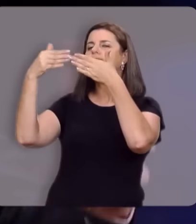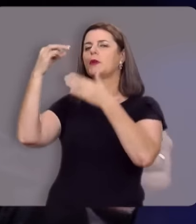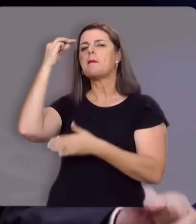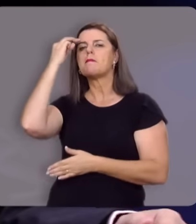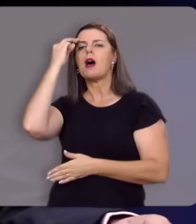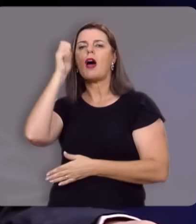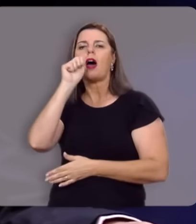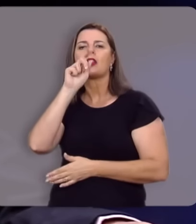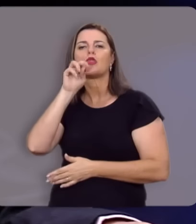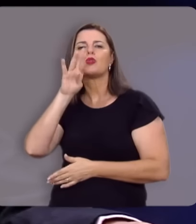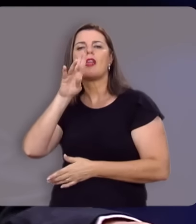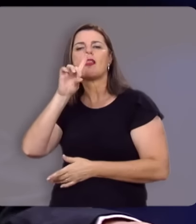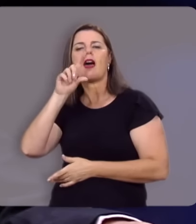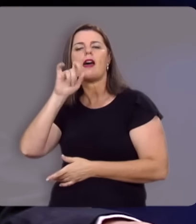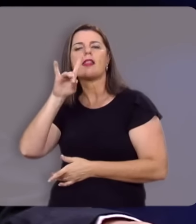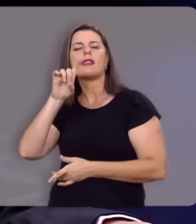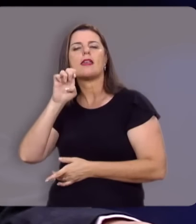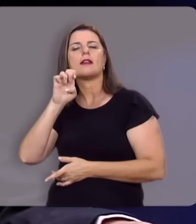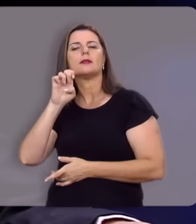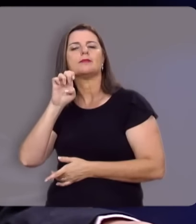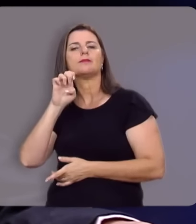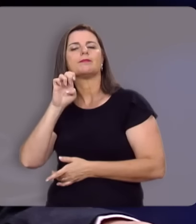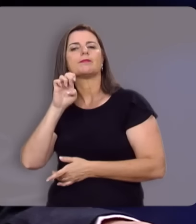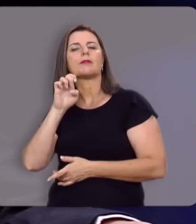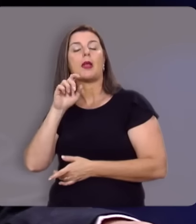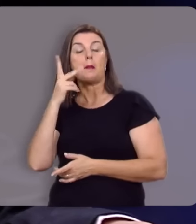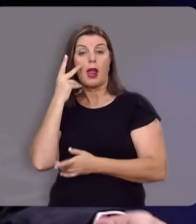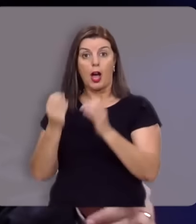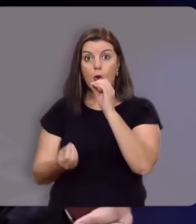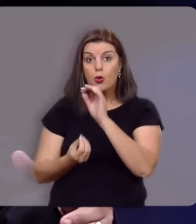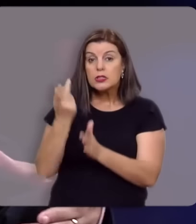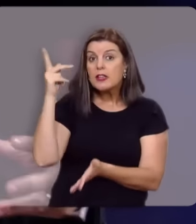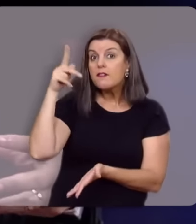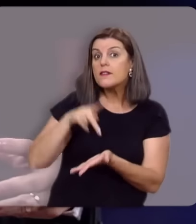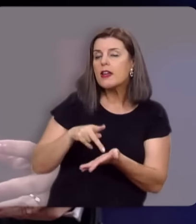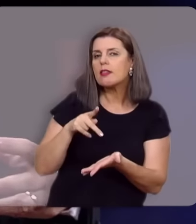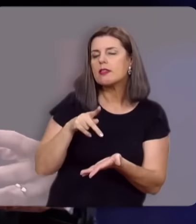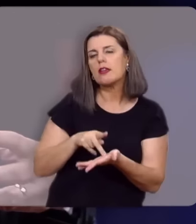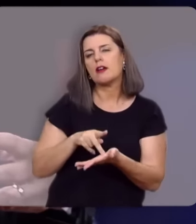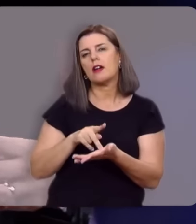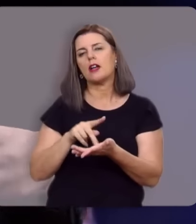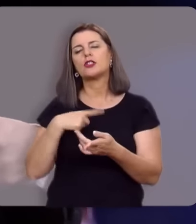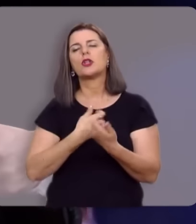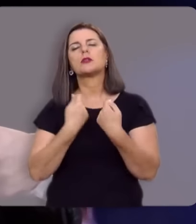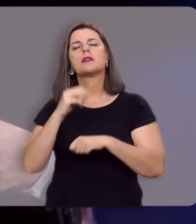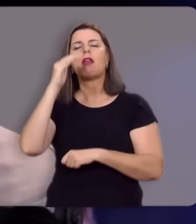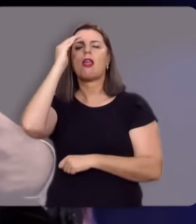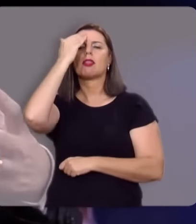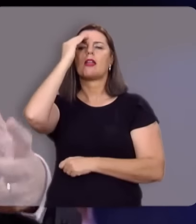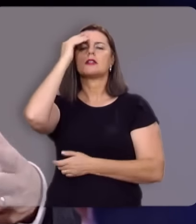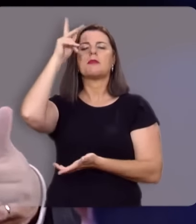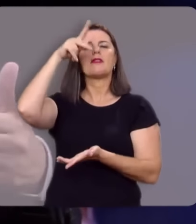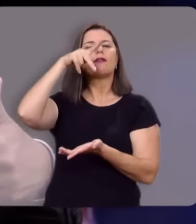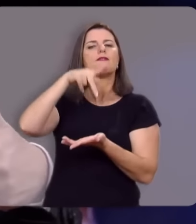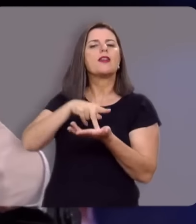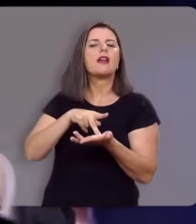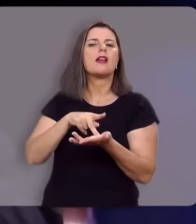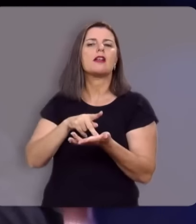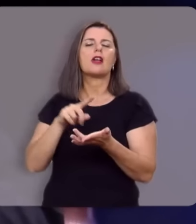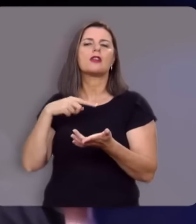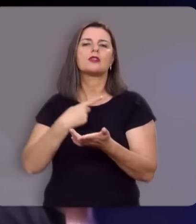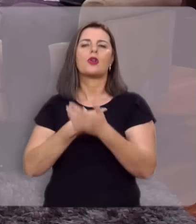à maturidade. Mas para isso efetivamente acontecer, nós temos que ter o entendimento